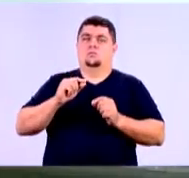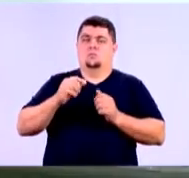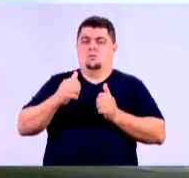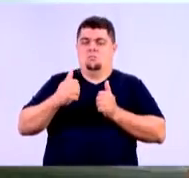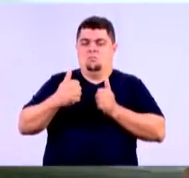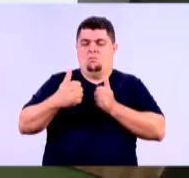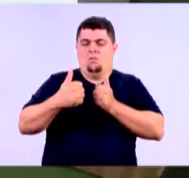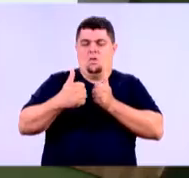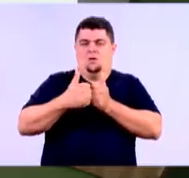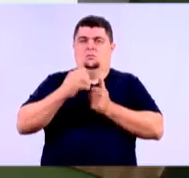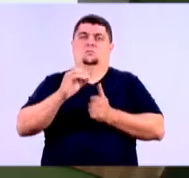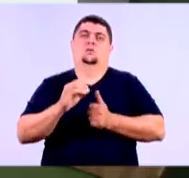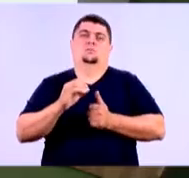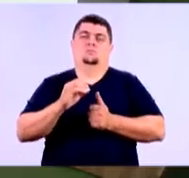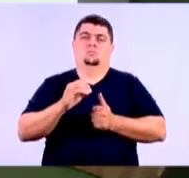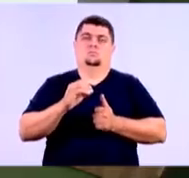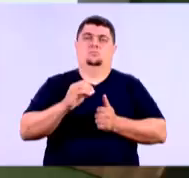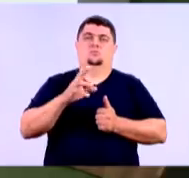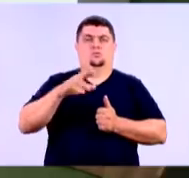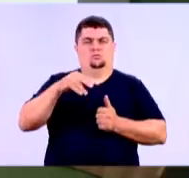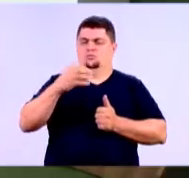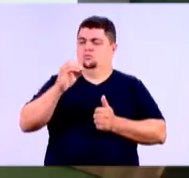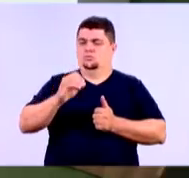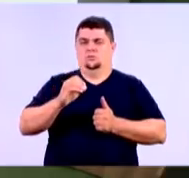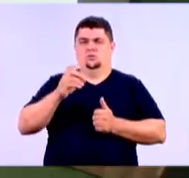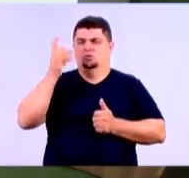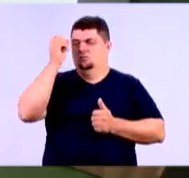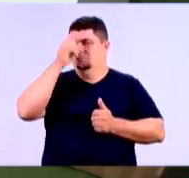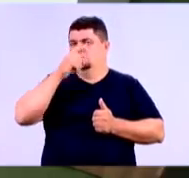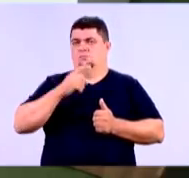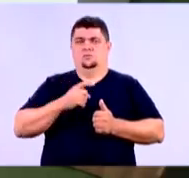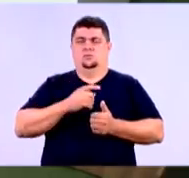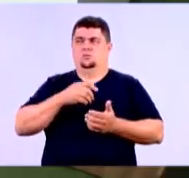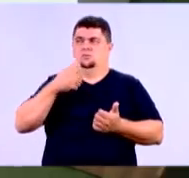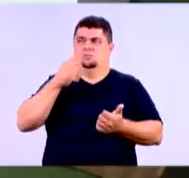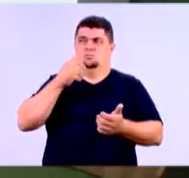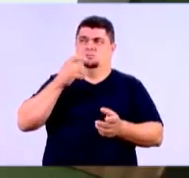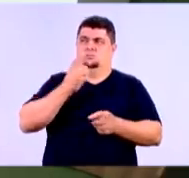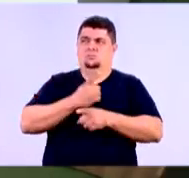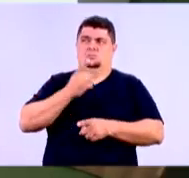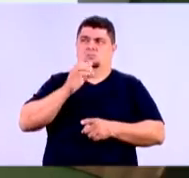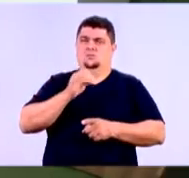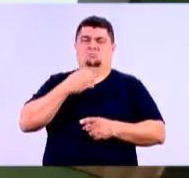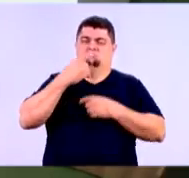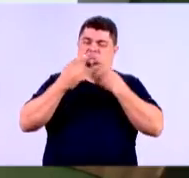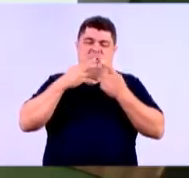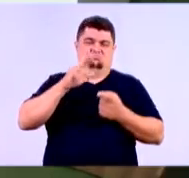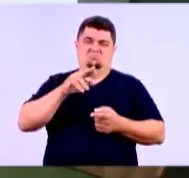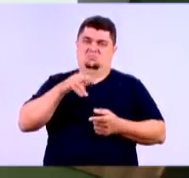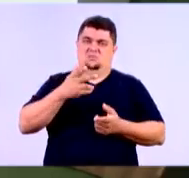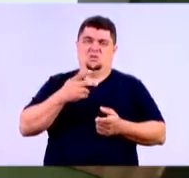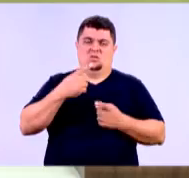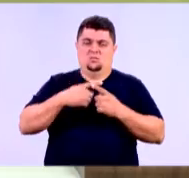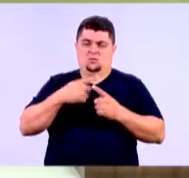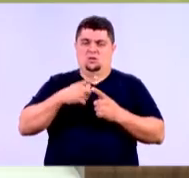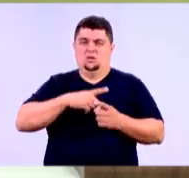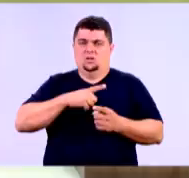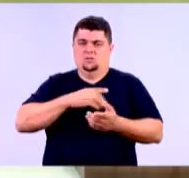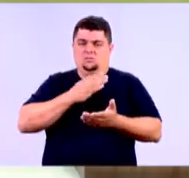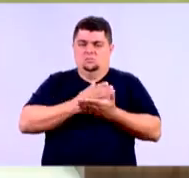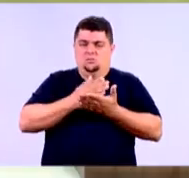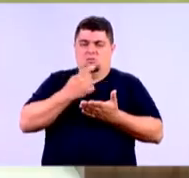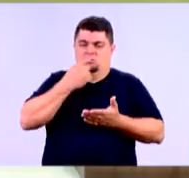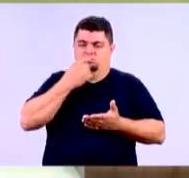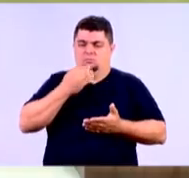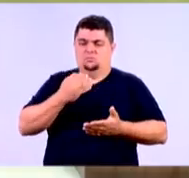de 0. Exatamente. Nunca vai chegar a 0, né? Dificilmente vai chegar, não vai, impossível, né? É praticamente impossível chegar a 0, porque você sempre vai ter alguma coisa de curto prazo,